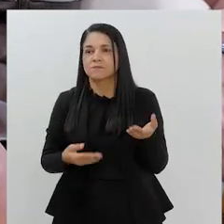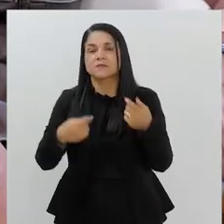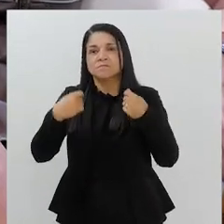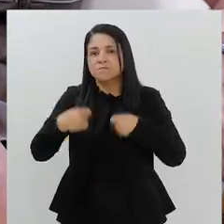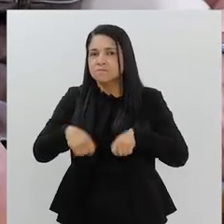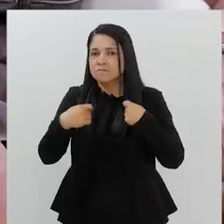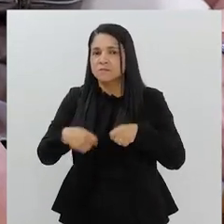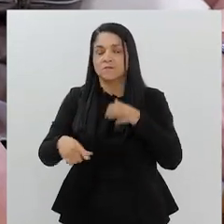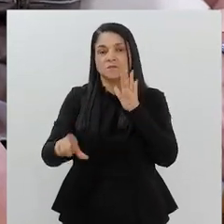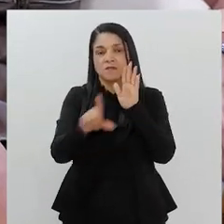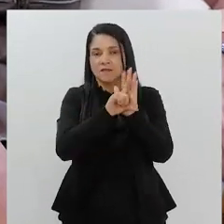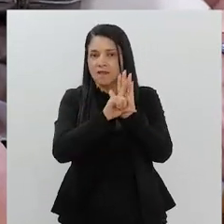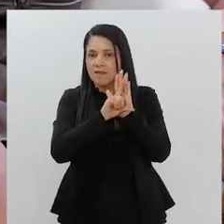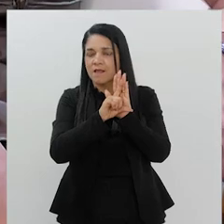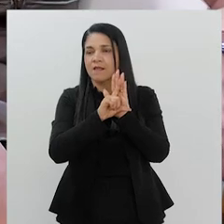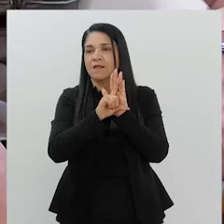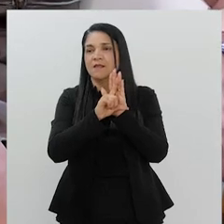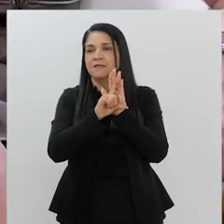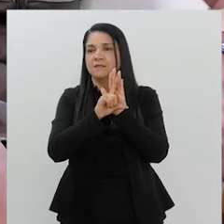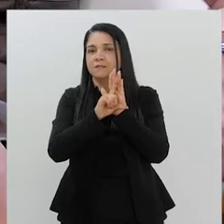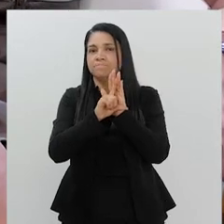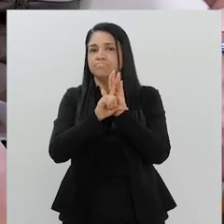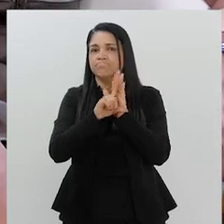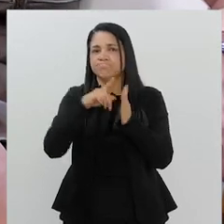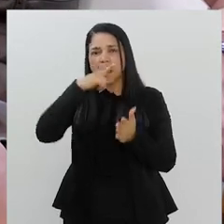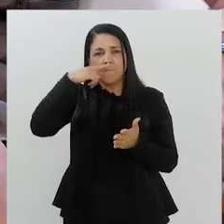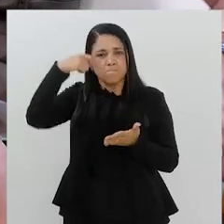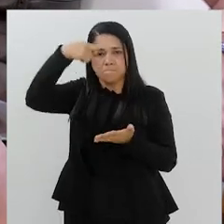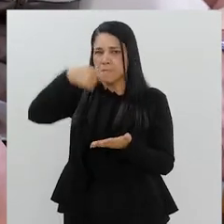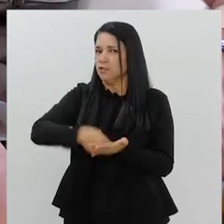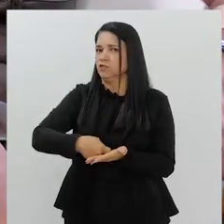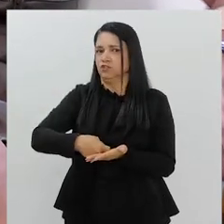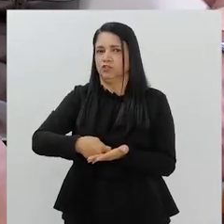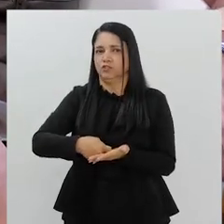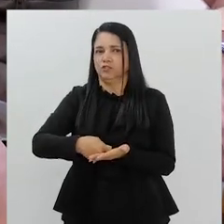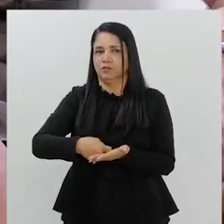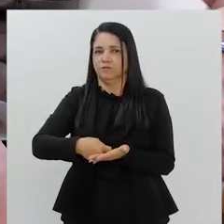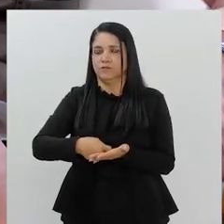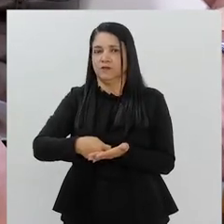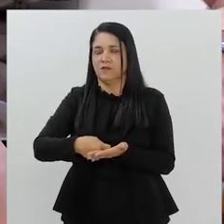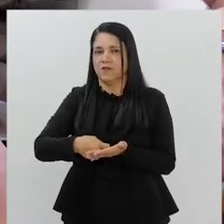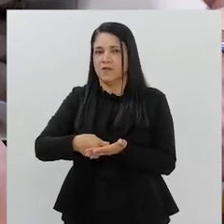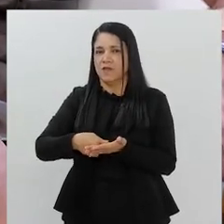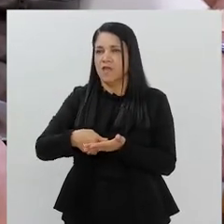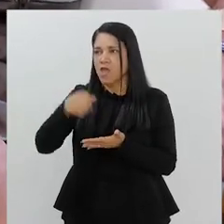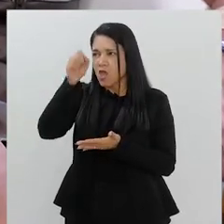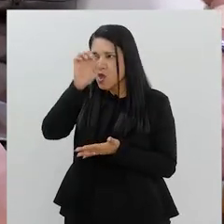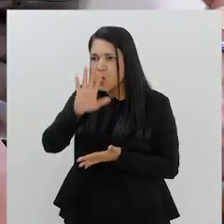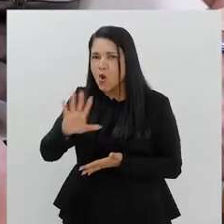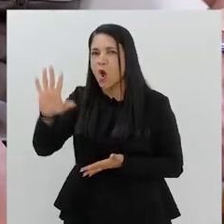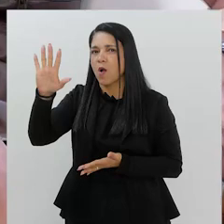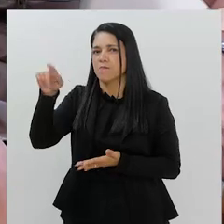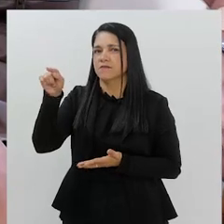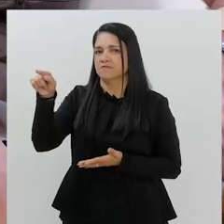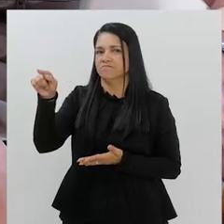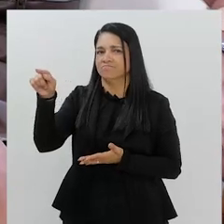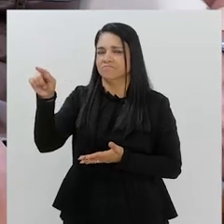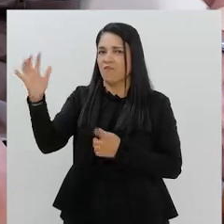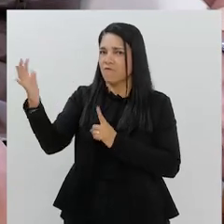eh nós temos a nossa legislação ela é masculina é europeia